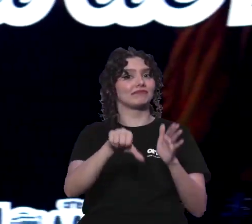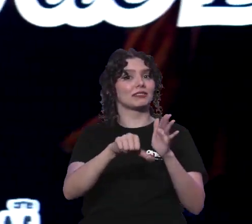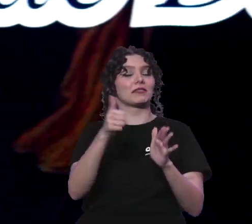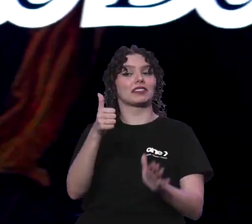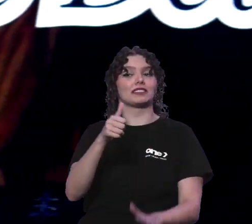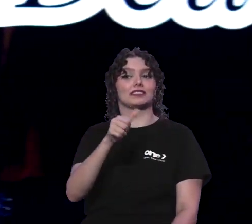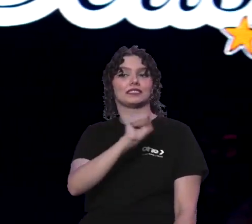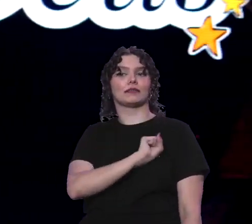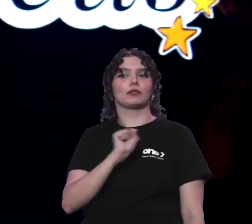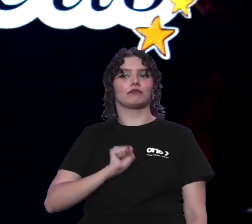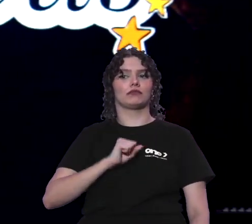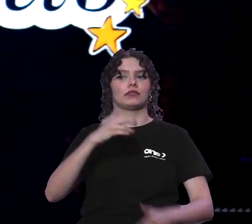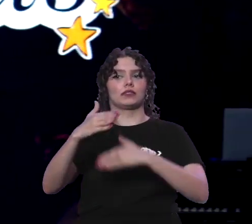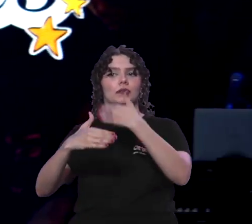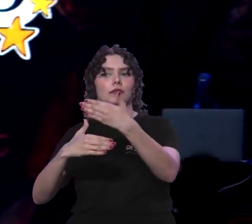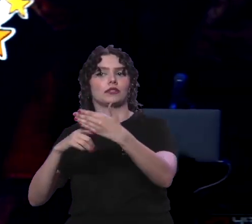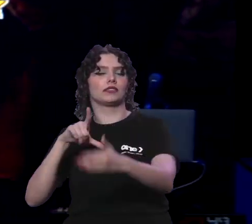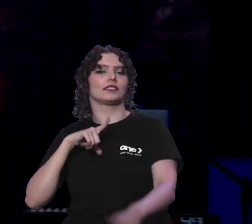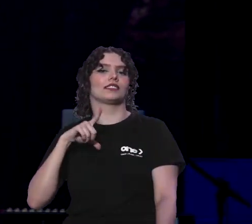Vá.